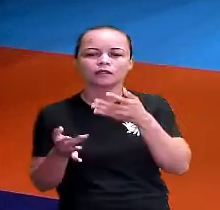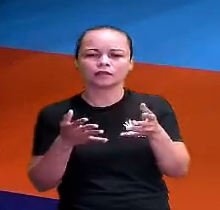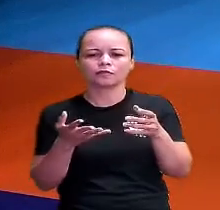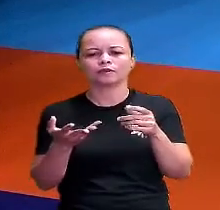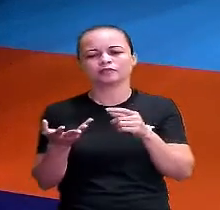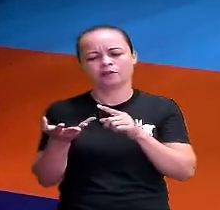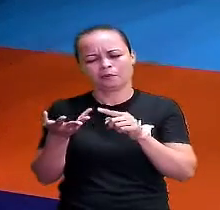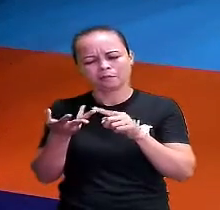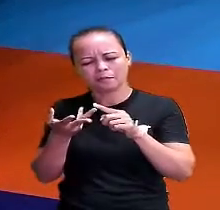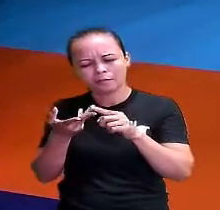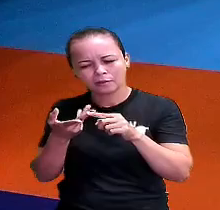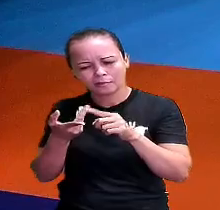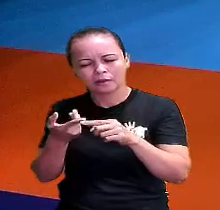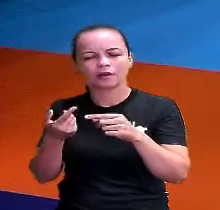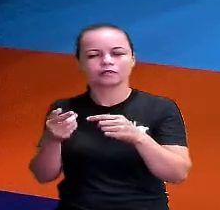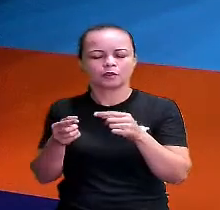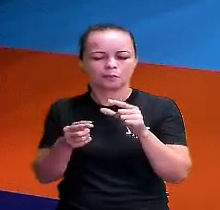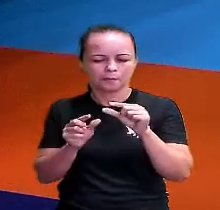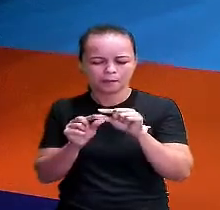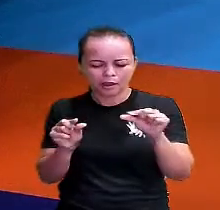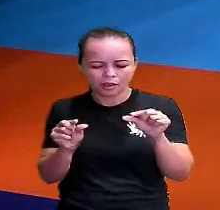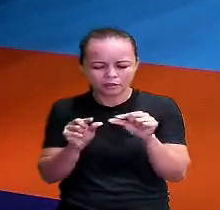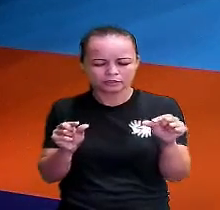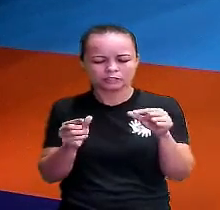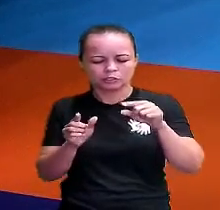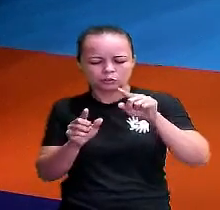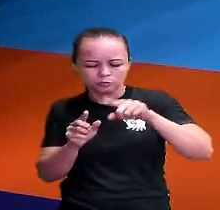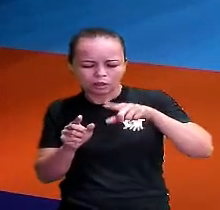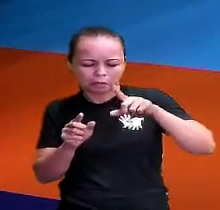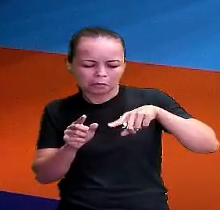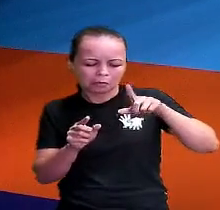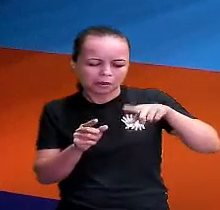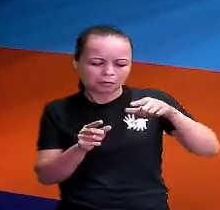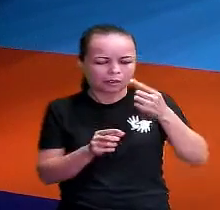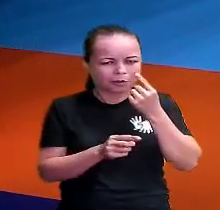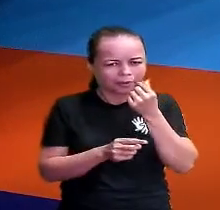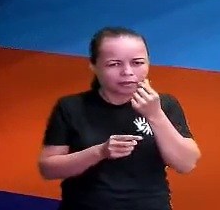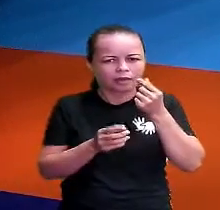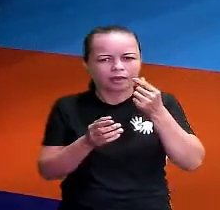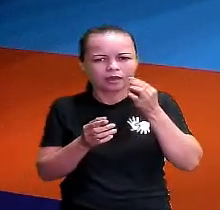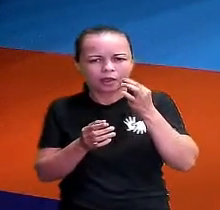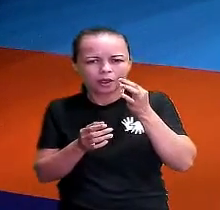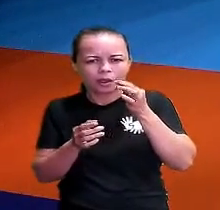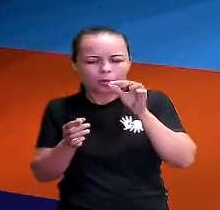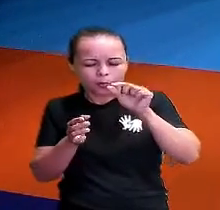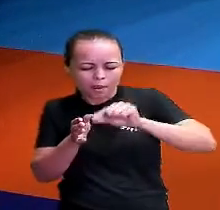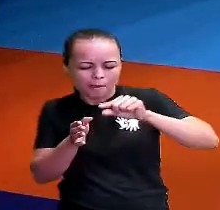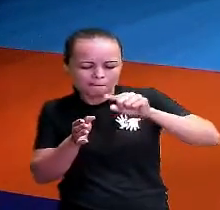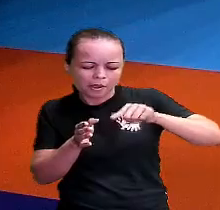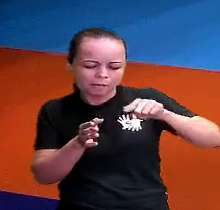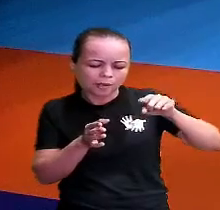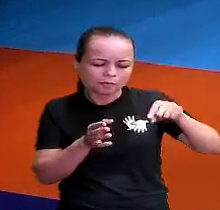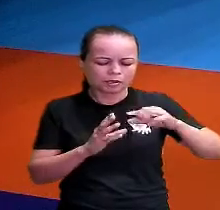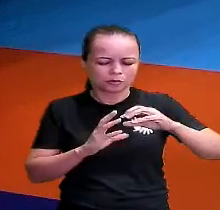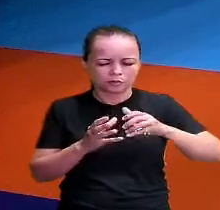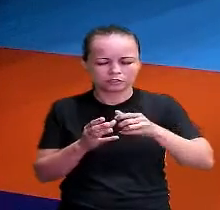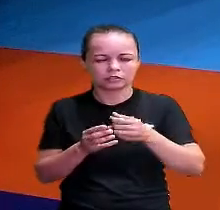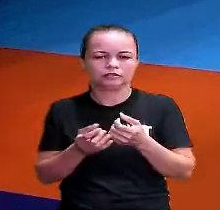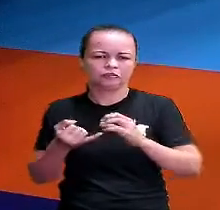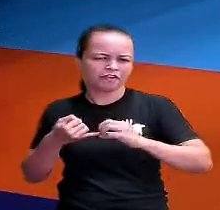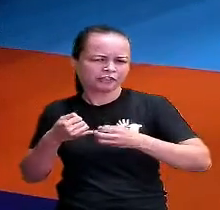as bolinhas, tem palitinho, tem tracinho, pega carocinho de feijão, não tem problema. O importante é você acertar a continha,